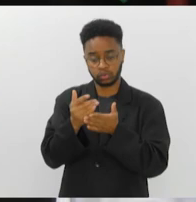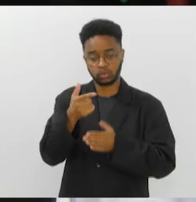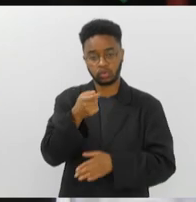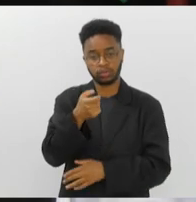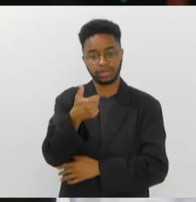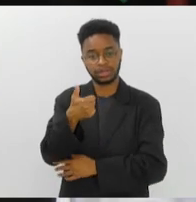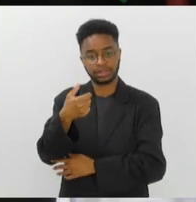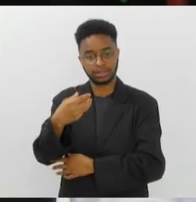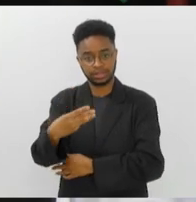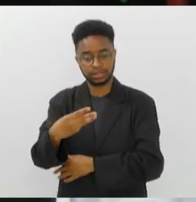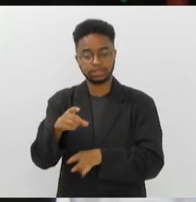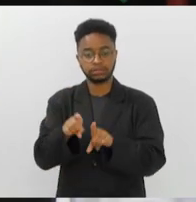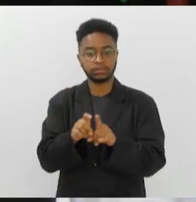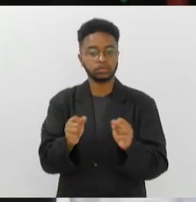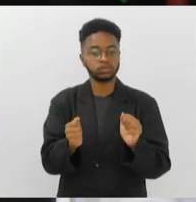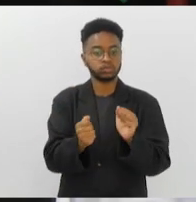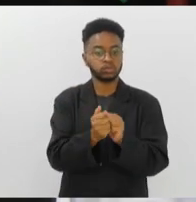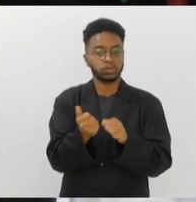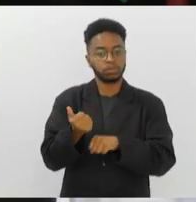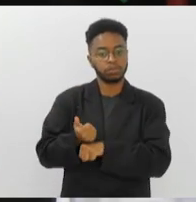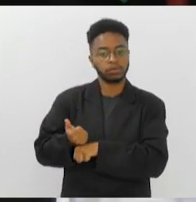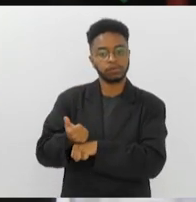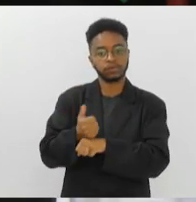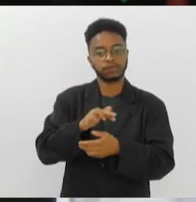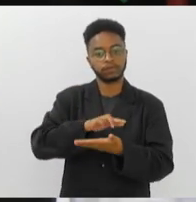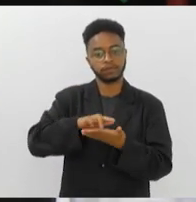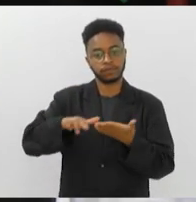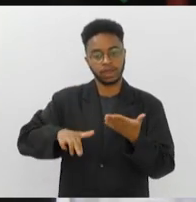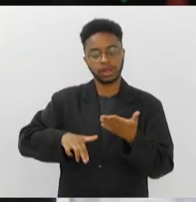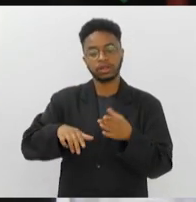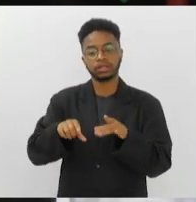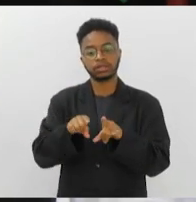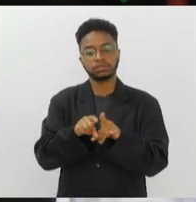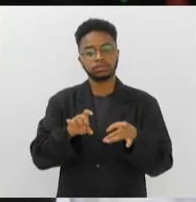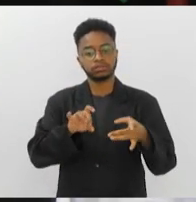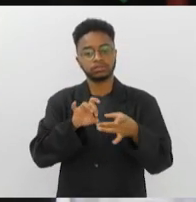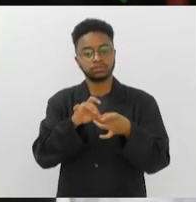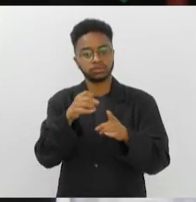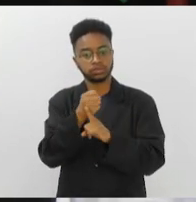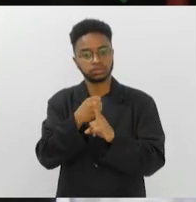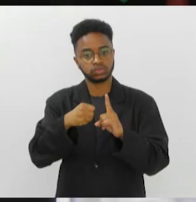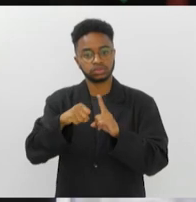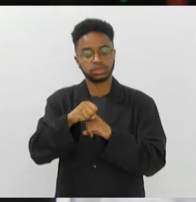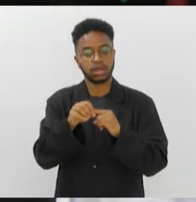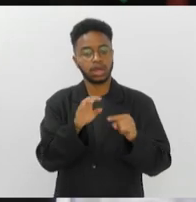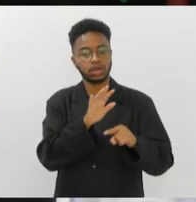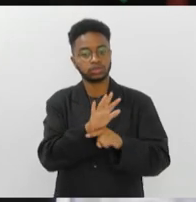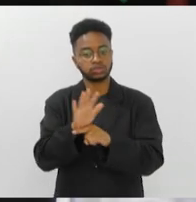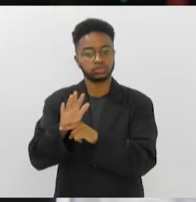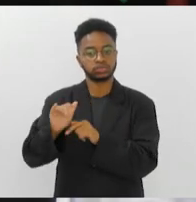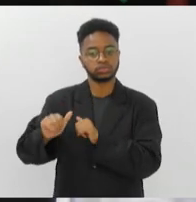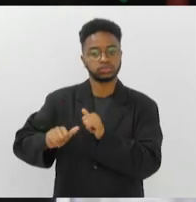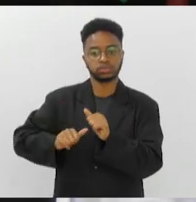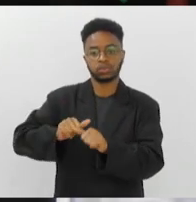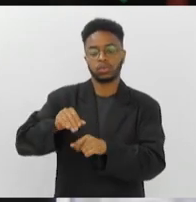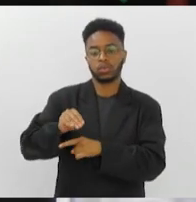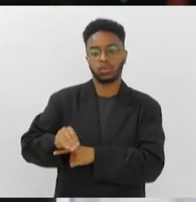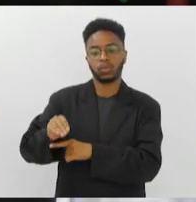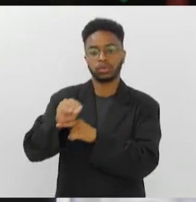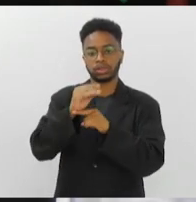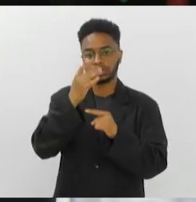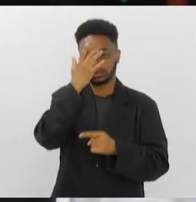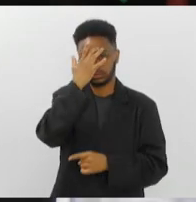apoiada por um coletivo de profissionais, usuários e sociedade civil que contribuíram para a transformação do cuidado em